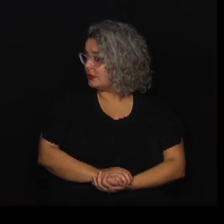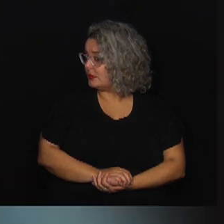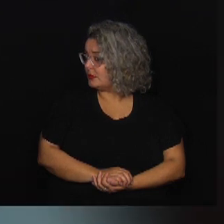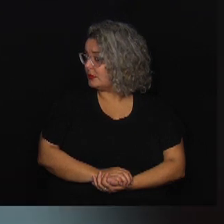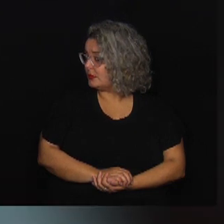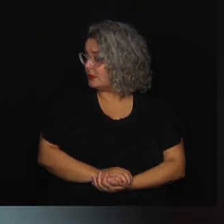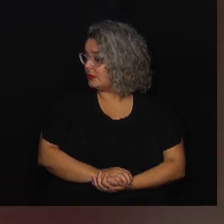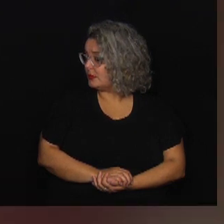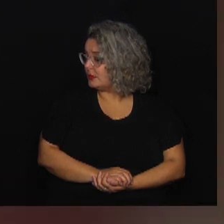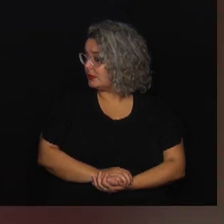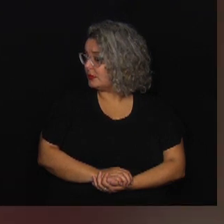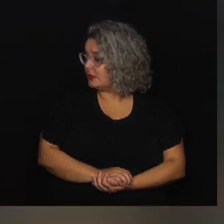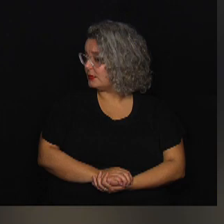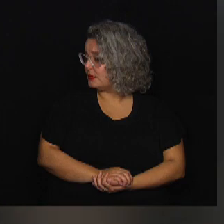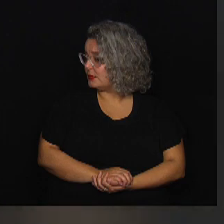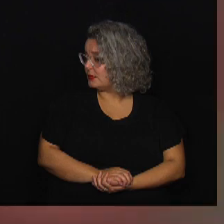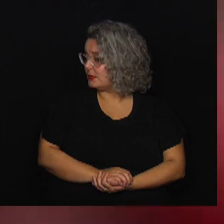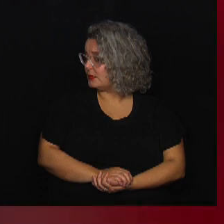Bad things.